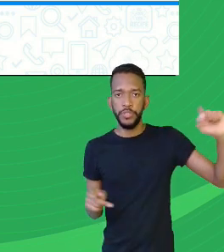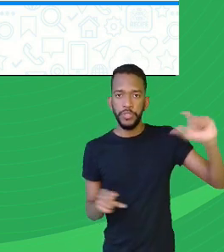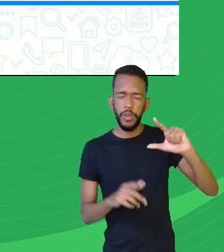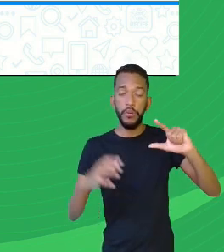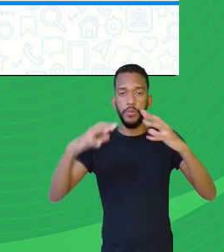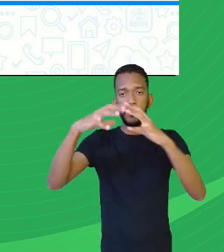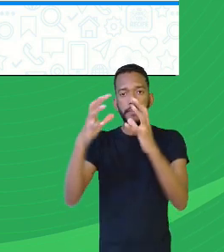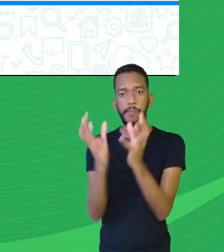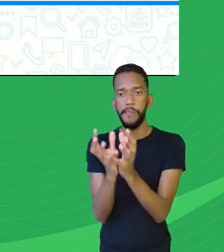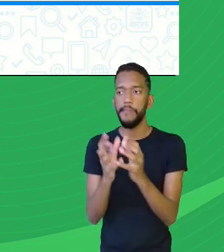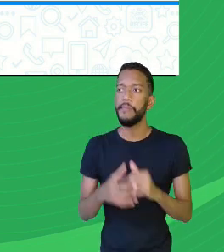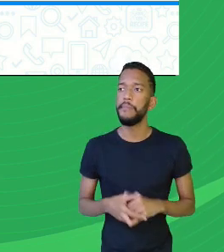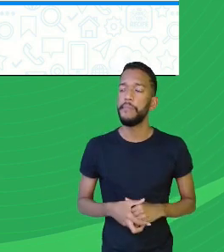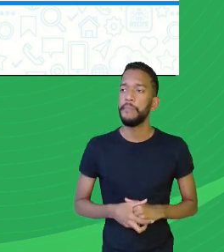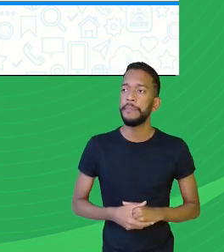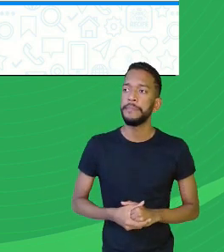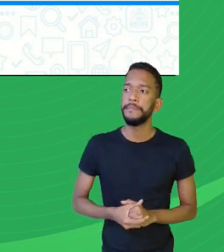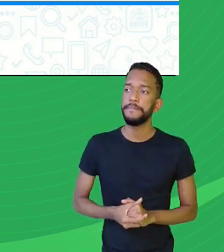luz solar.